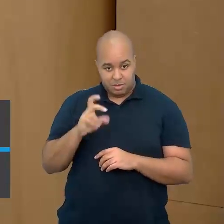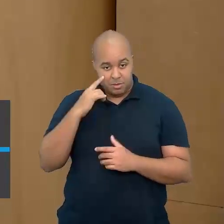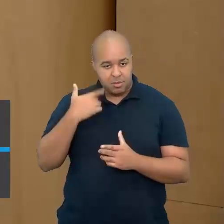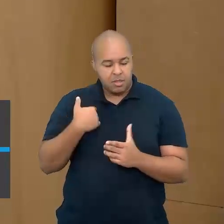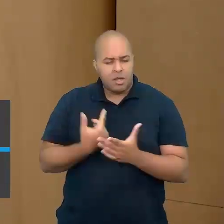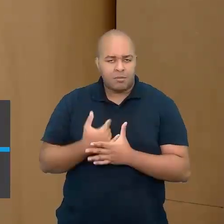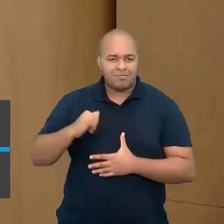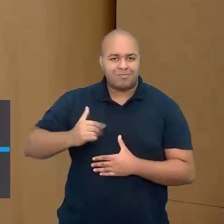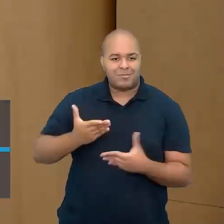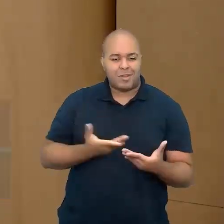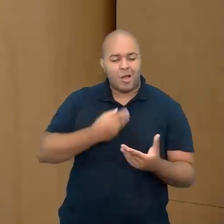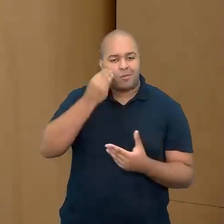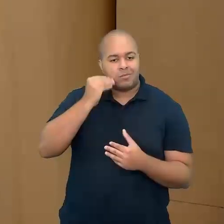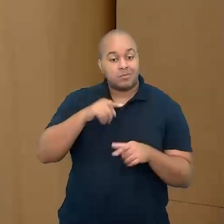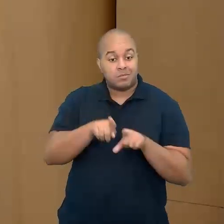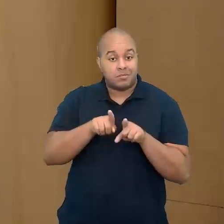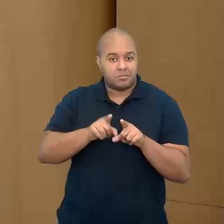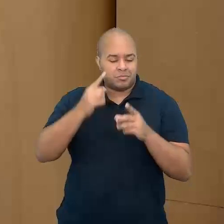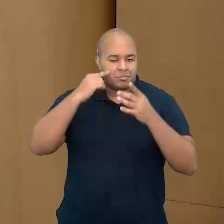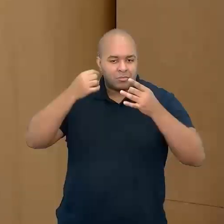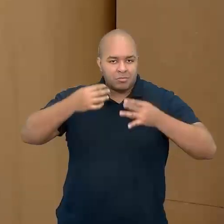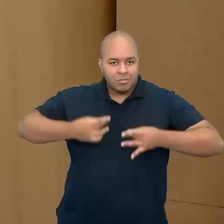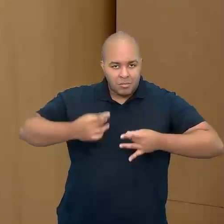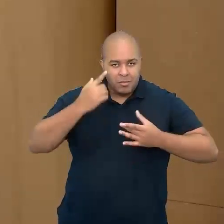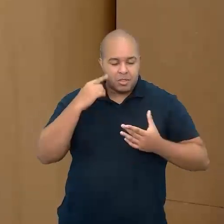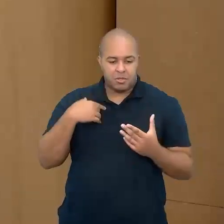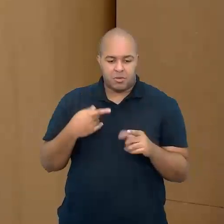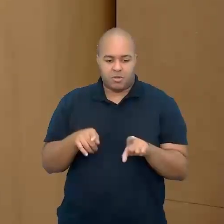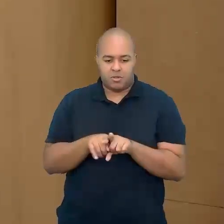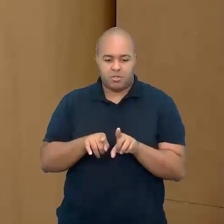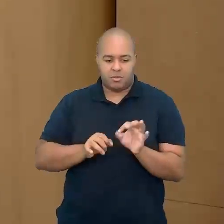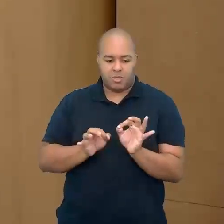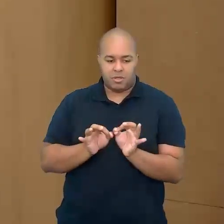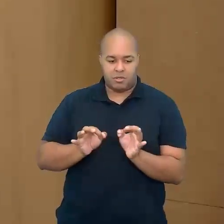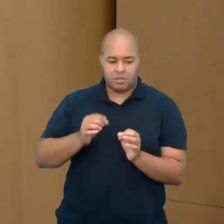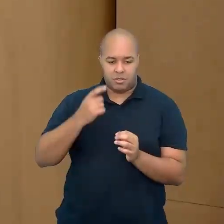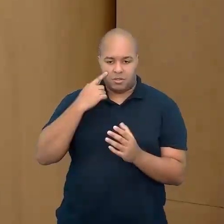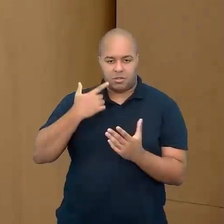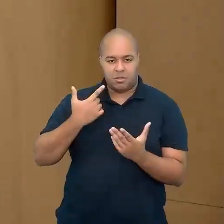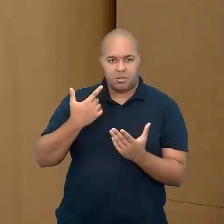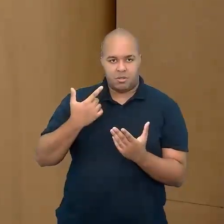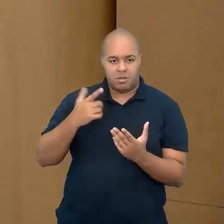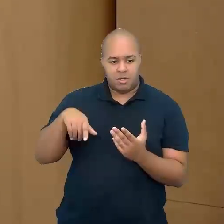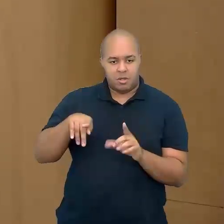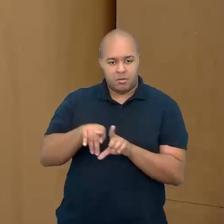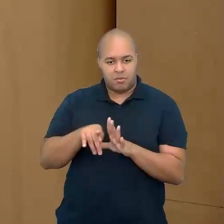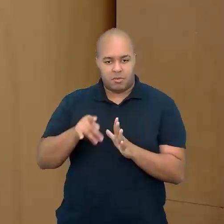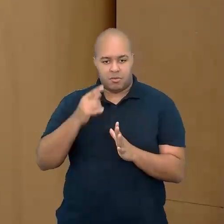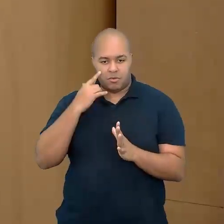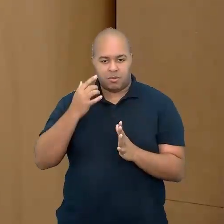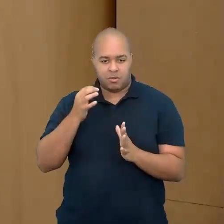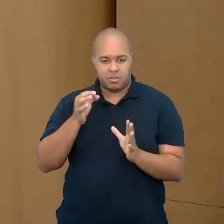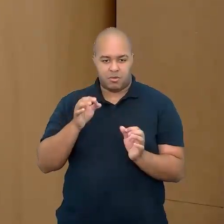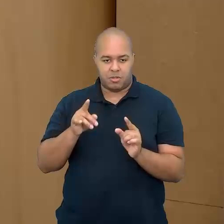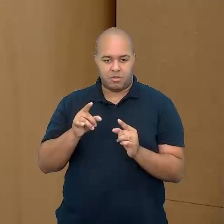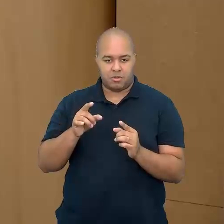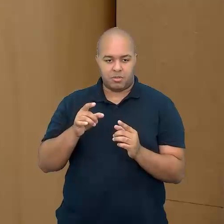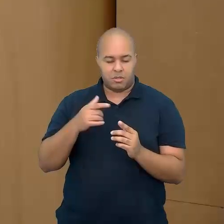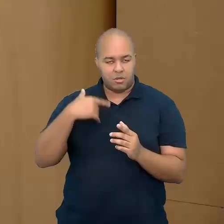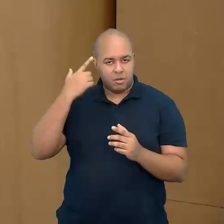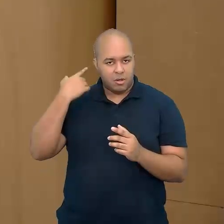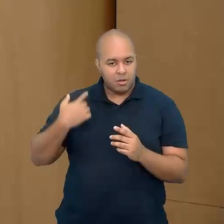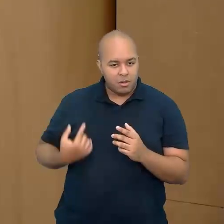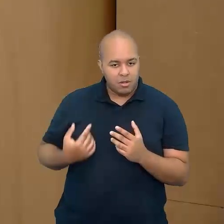Aproveita que a oportunidade também vou fazer a minha descrição sou mulher tem a pele clara cabelos longos